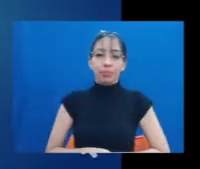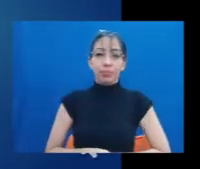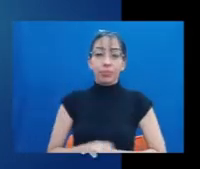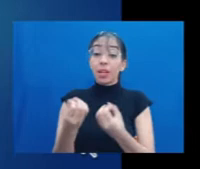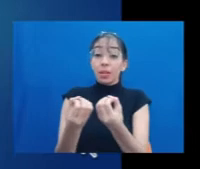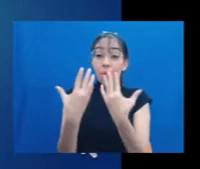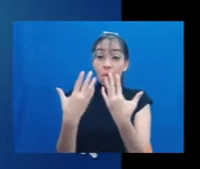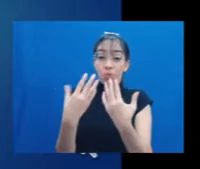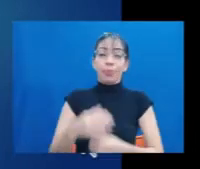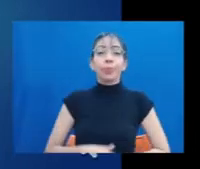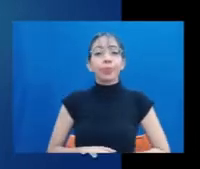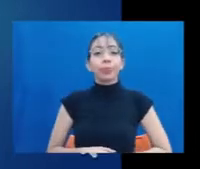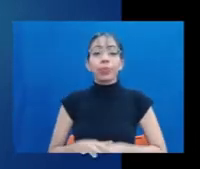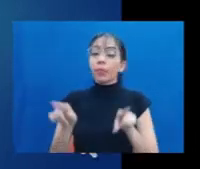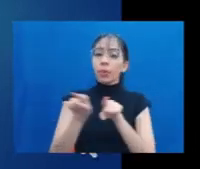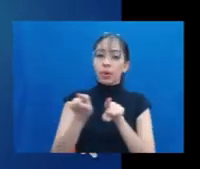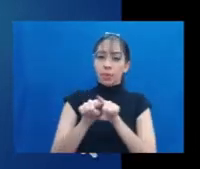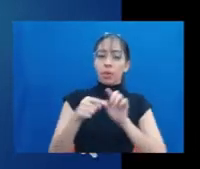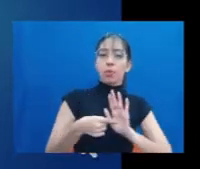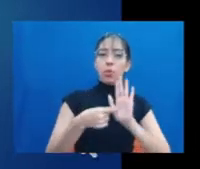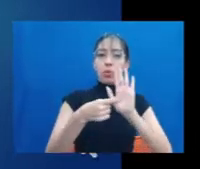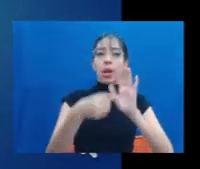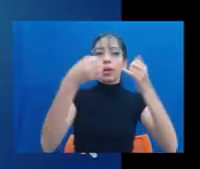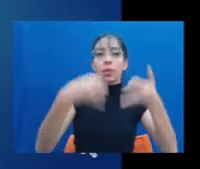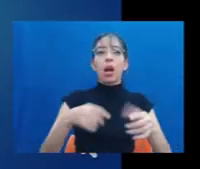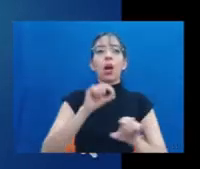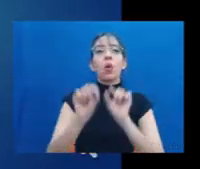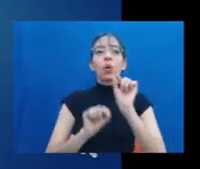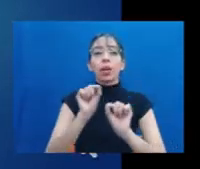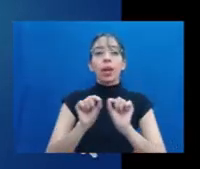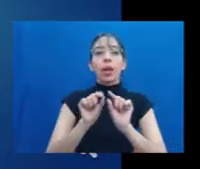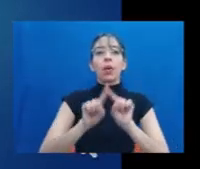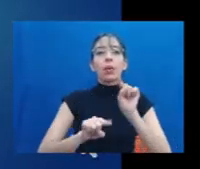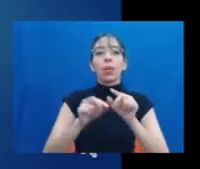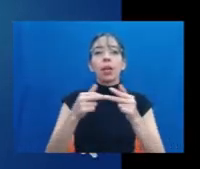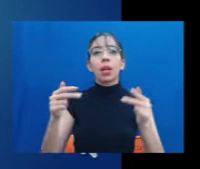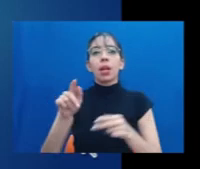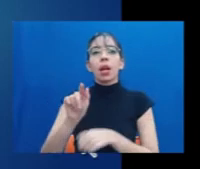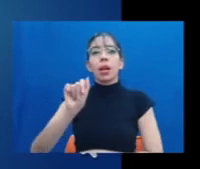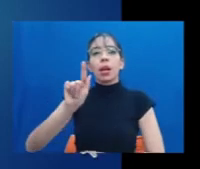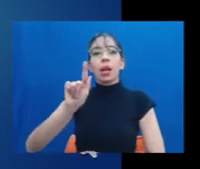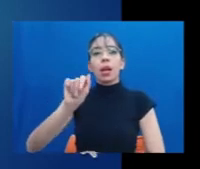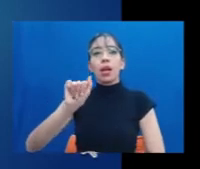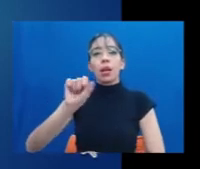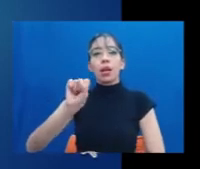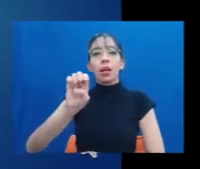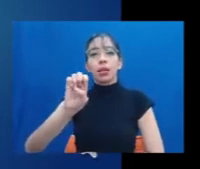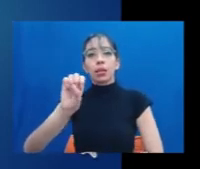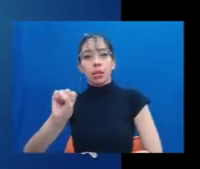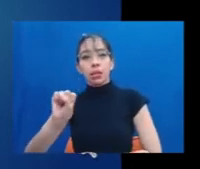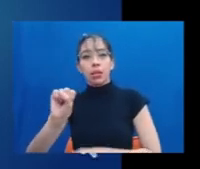Vamos abordar também, nesse tópico, os materiais que são os gases comprimidos, como nitrogênio e oxigênio, que tem que ser manipulados aí com